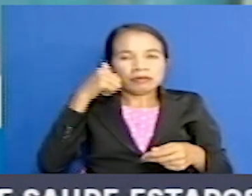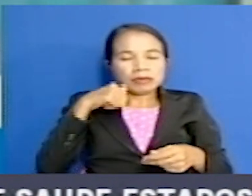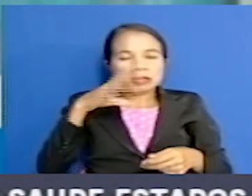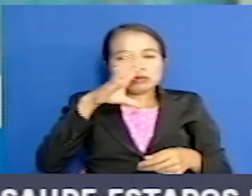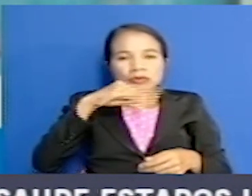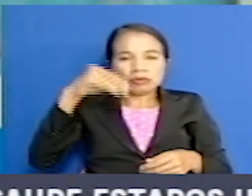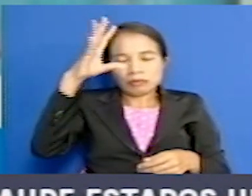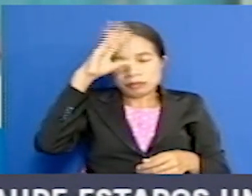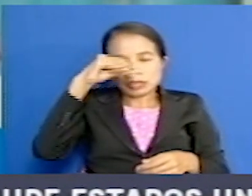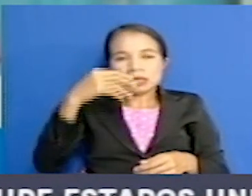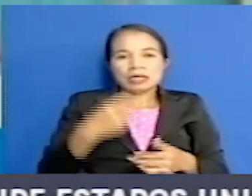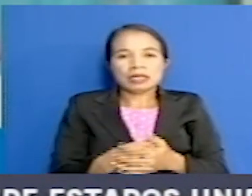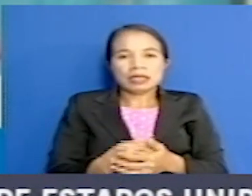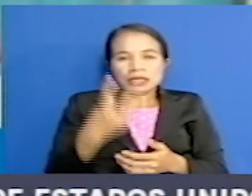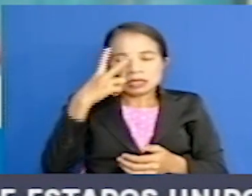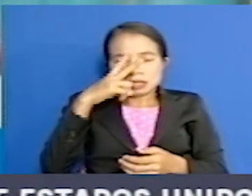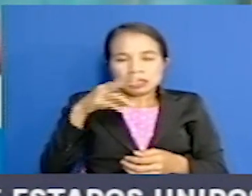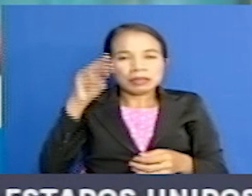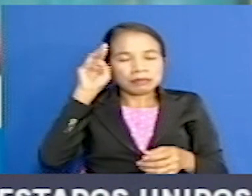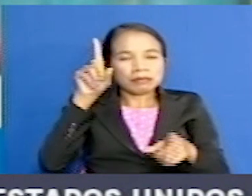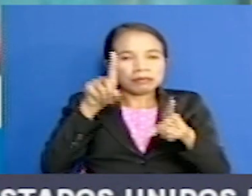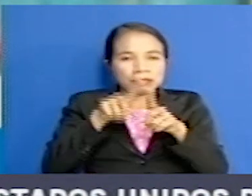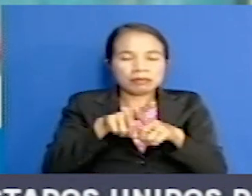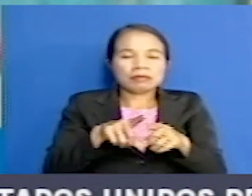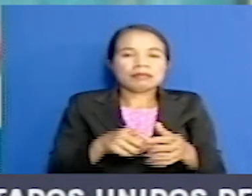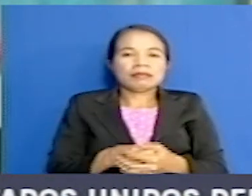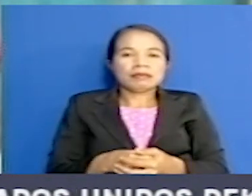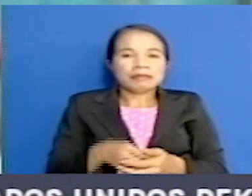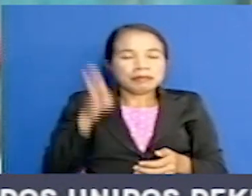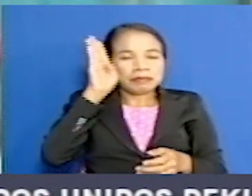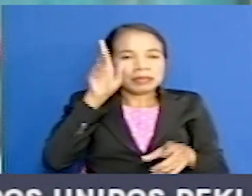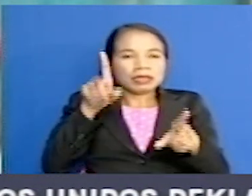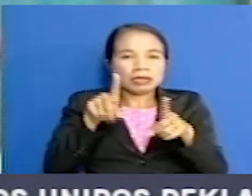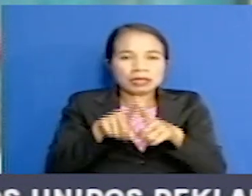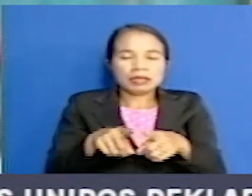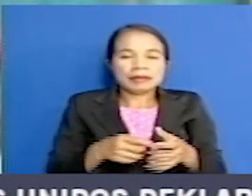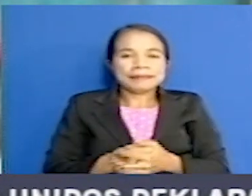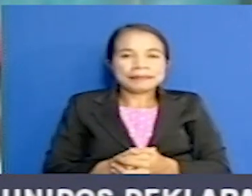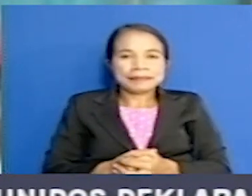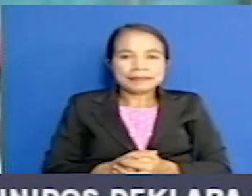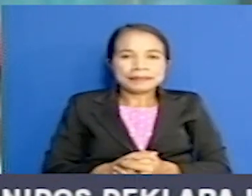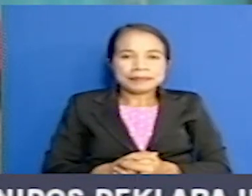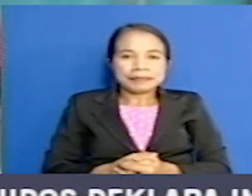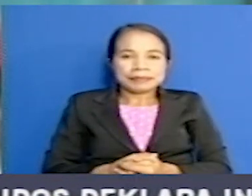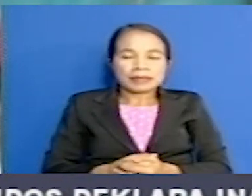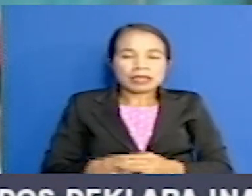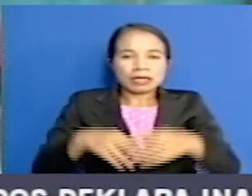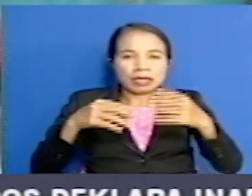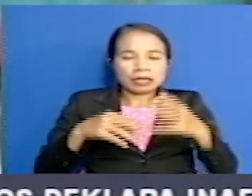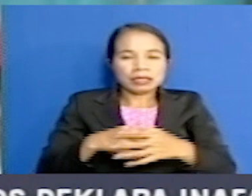mané, arre, malo, normal, nome, não se feito, não há. Deve criar, vou ter que amizar de dia. A tu